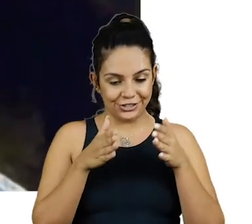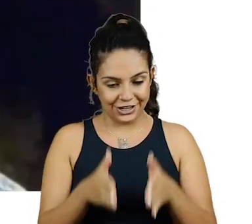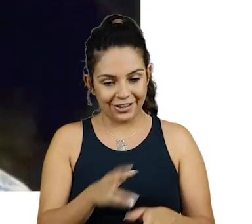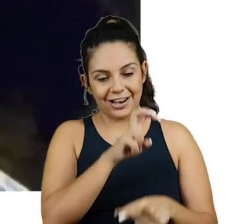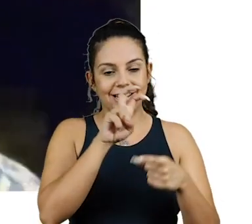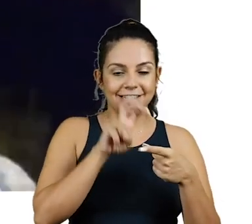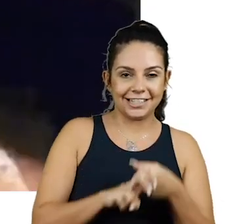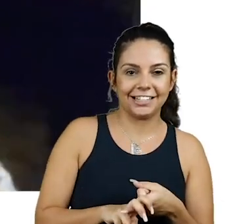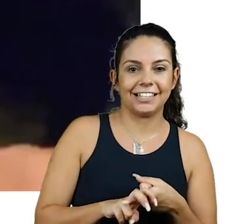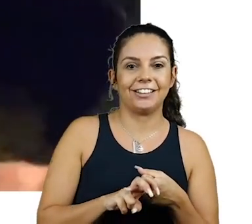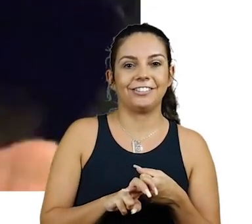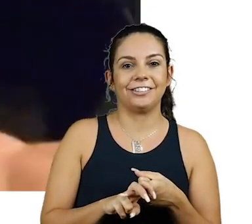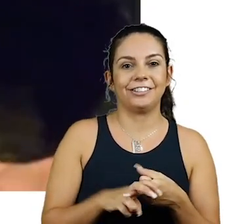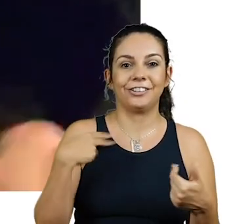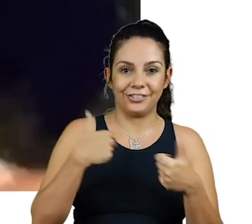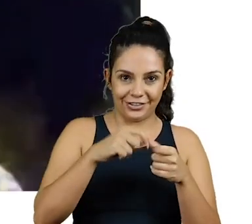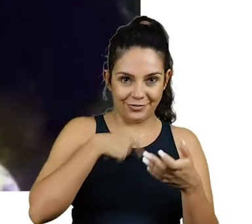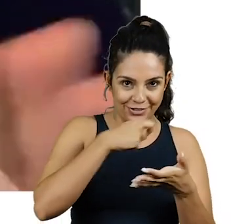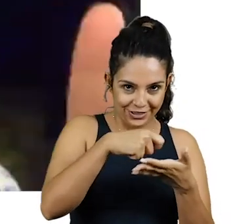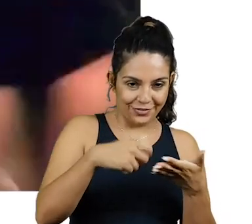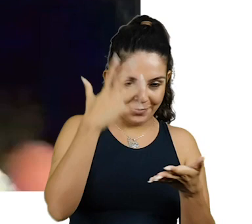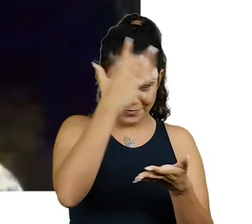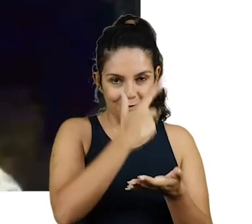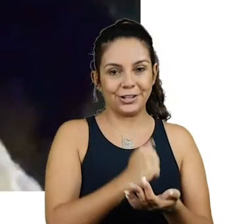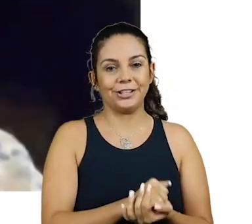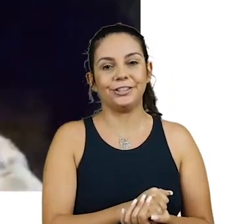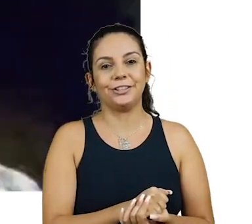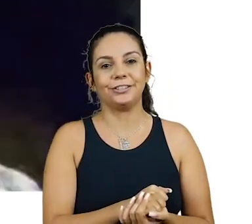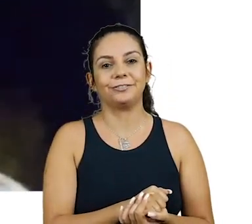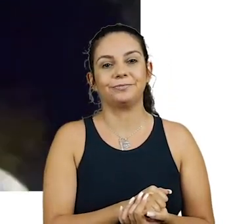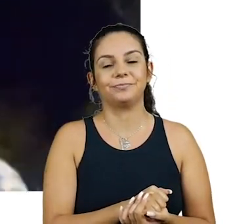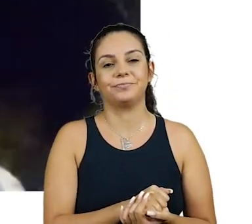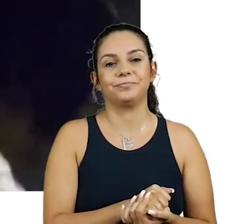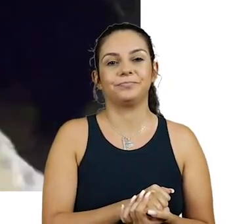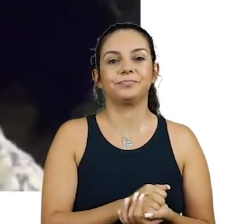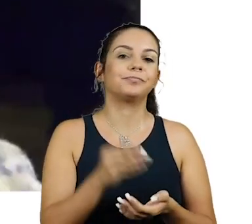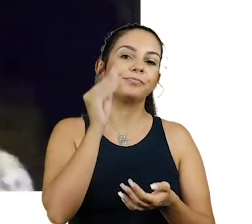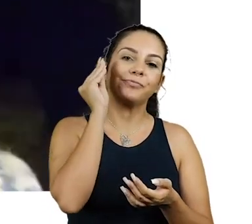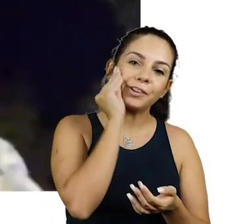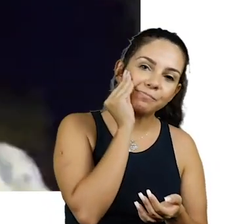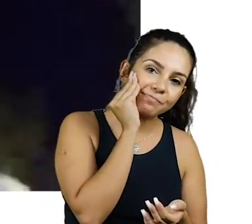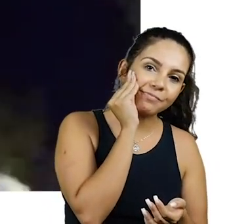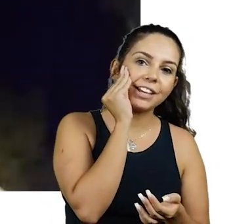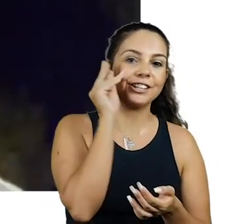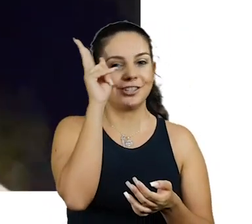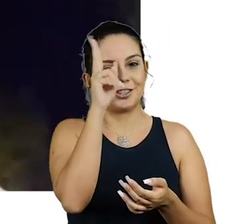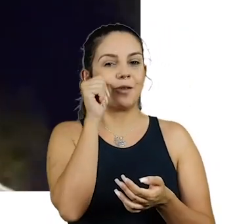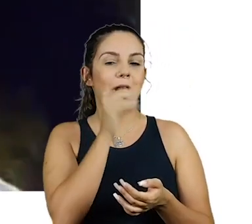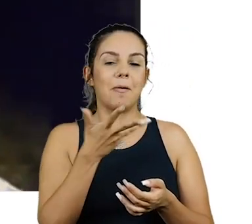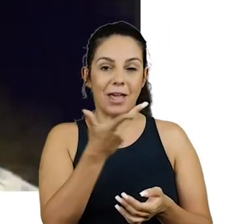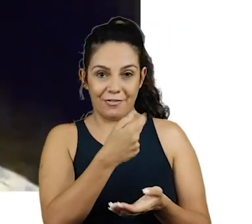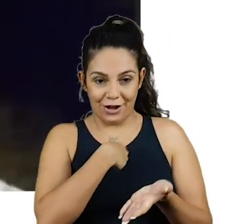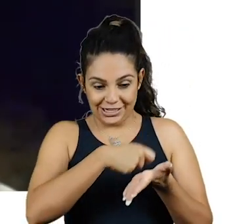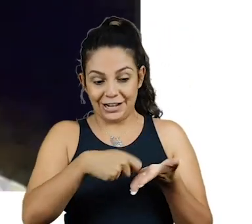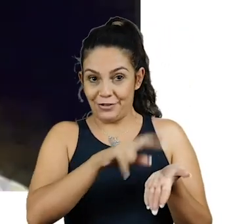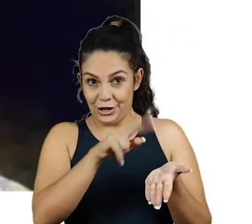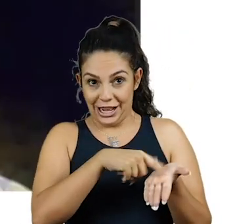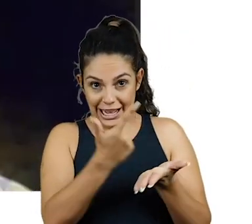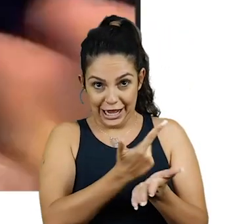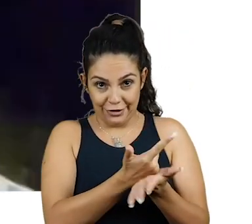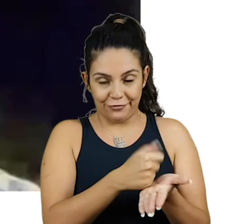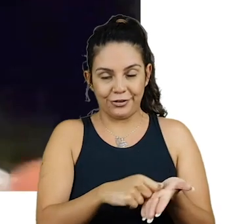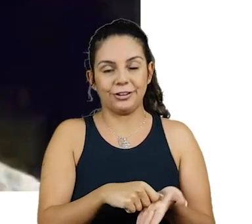chegava e sentar. Eu dava o meu autógrafo ali bonitinho, né? Um grande beijo, essa história dessa mulher maravilhosa. E a